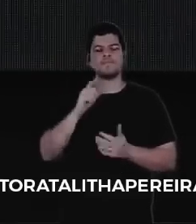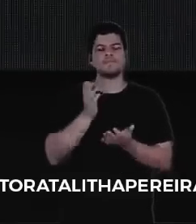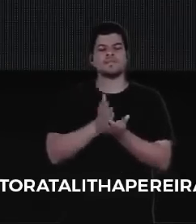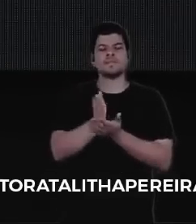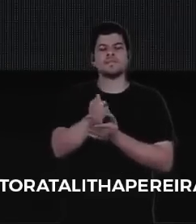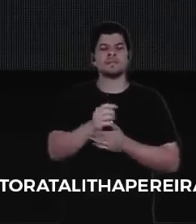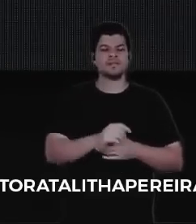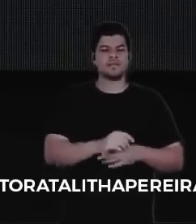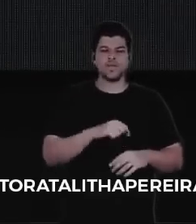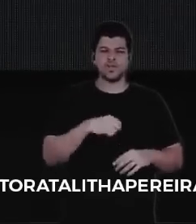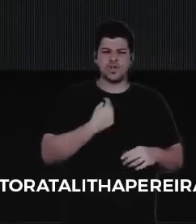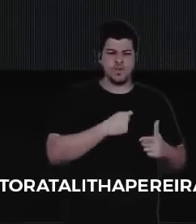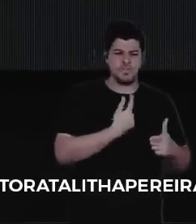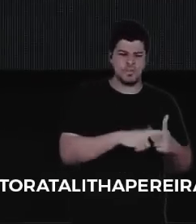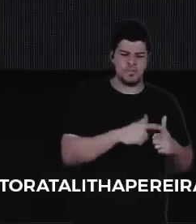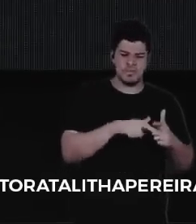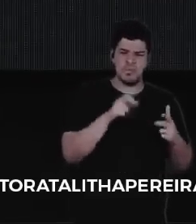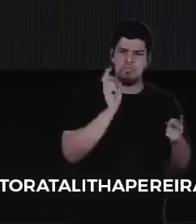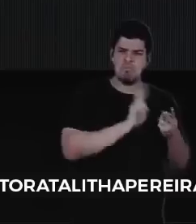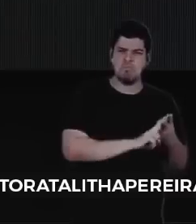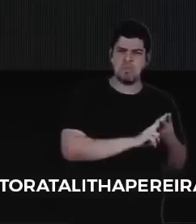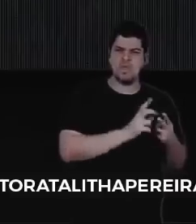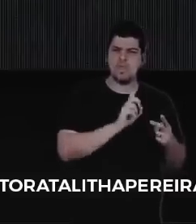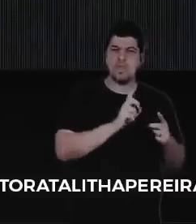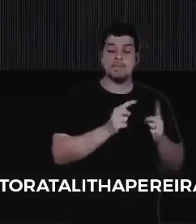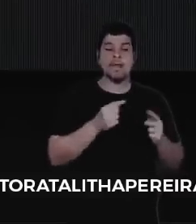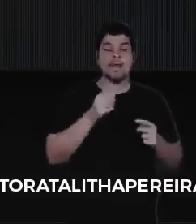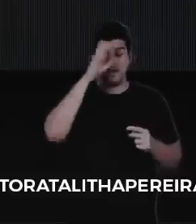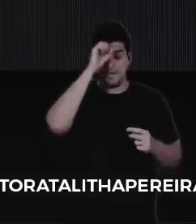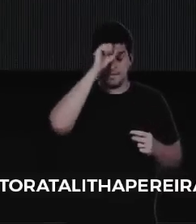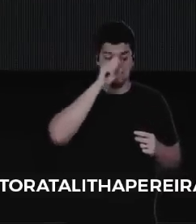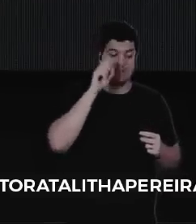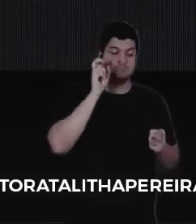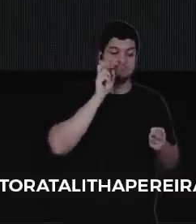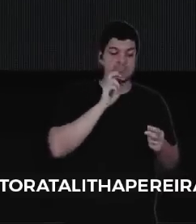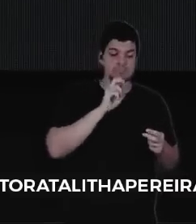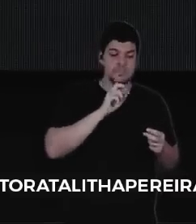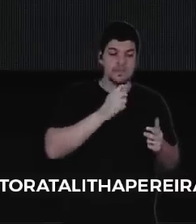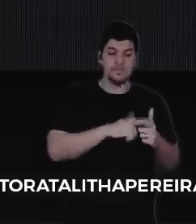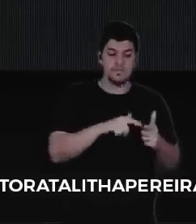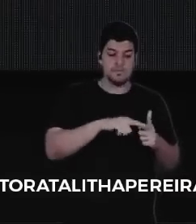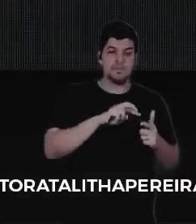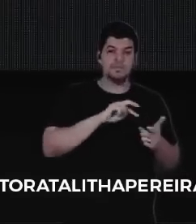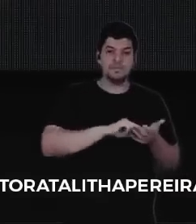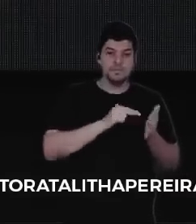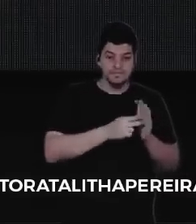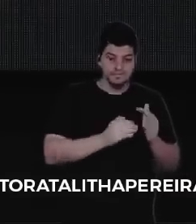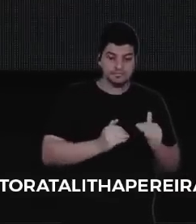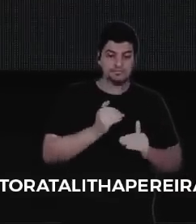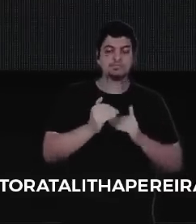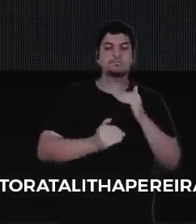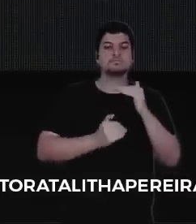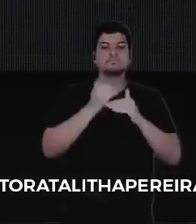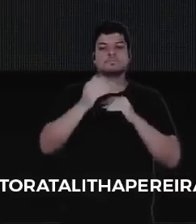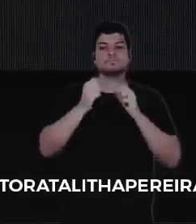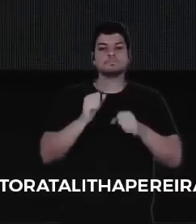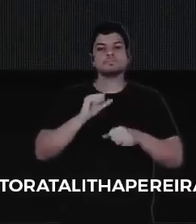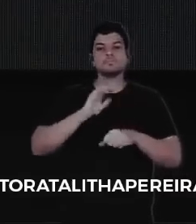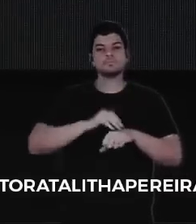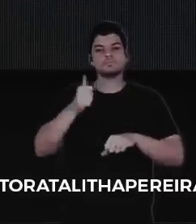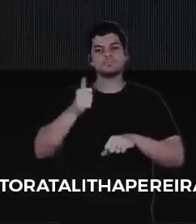eles servem para você poder crescer. Essa pandemia é só para a gente crescer, é só para a gente melhorar, é só para a gente